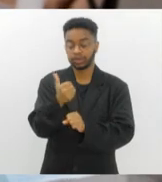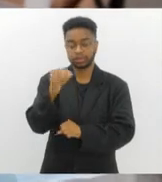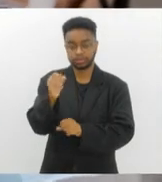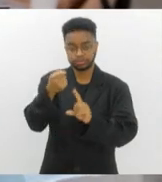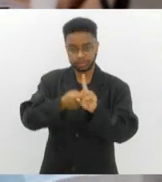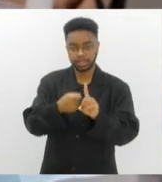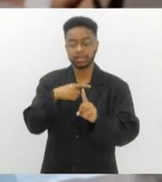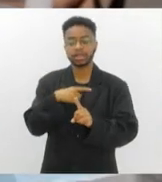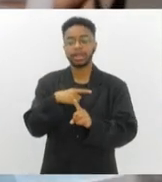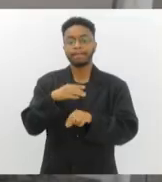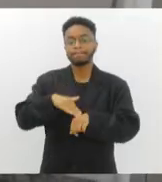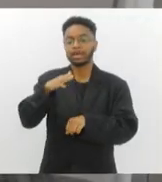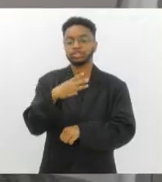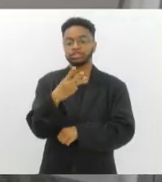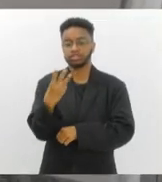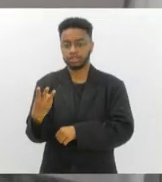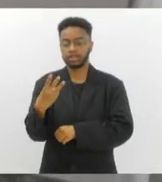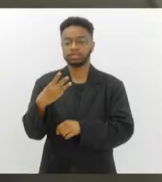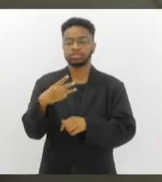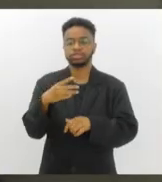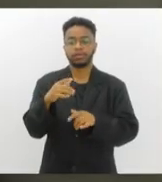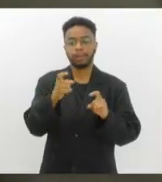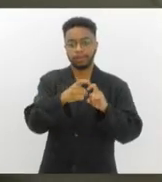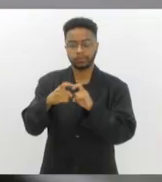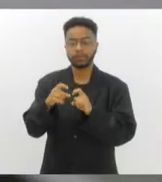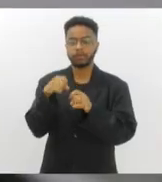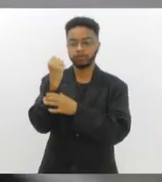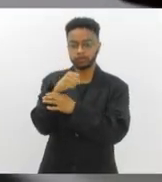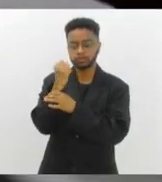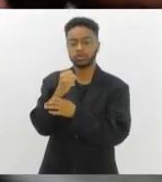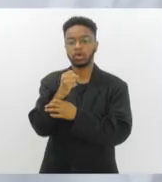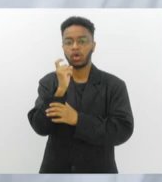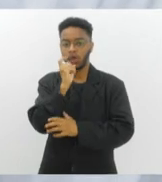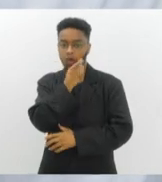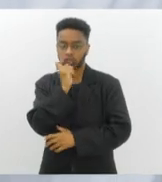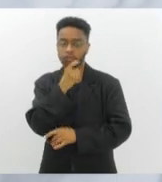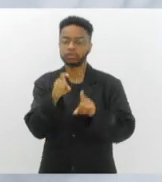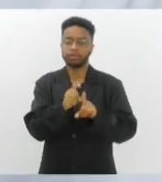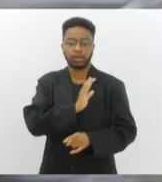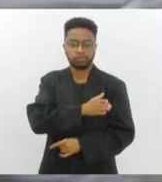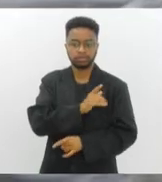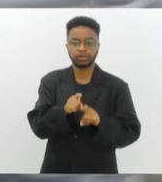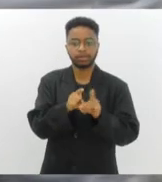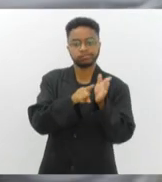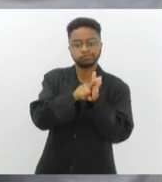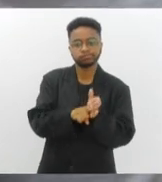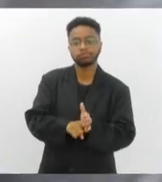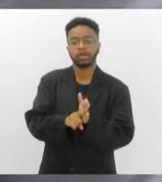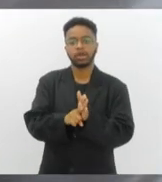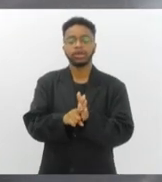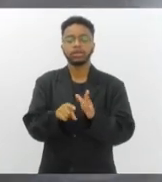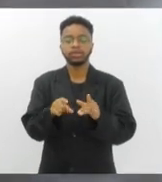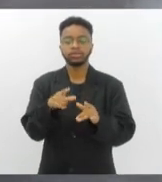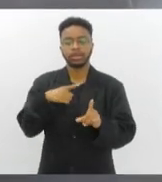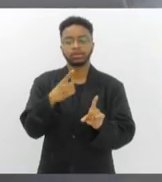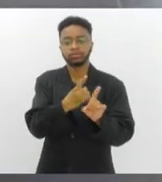especialidades médicas oferecidas, como fisioterapia, odontologia, cardiologia e exames de imagens, com consultas com dia